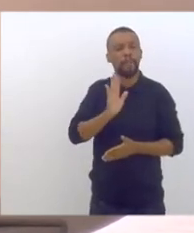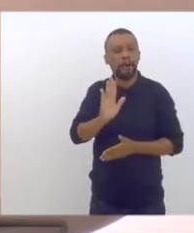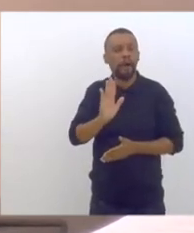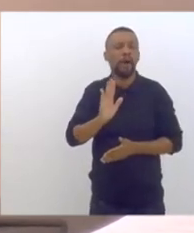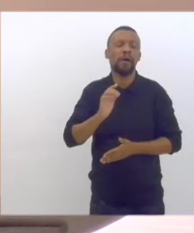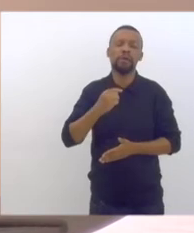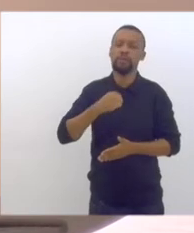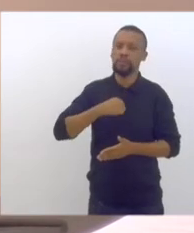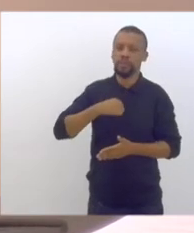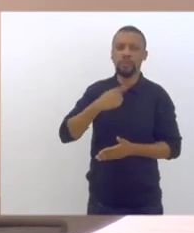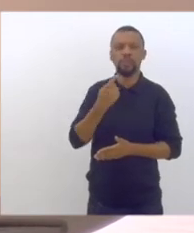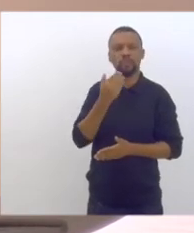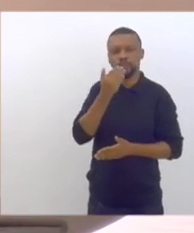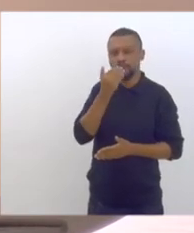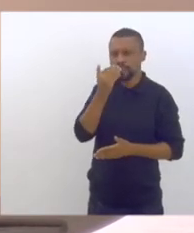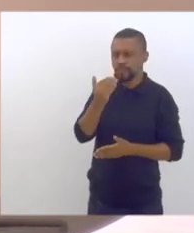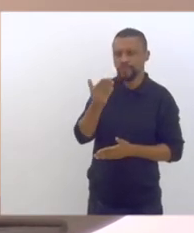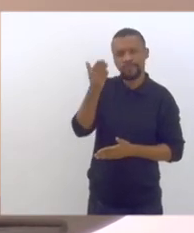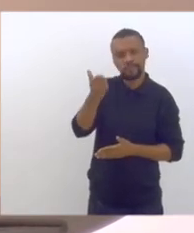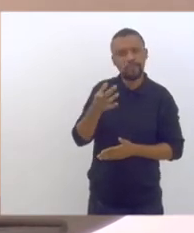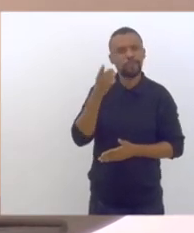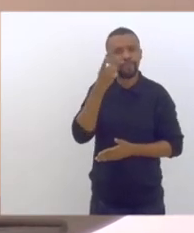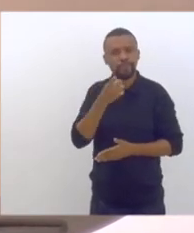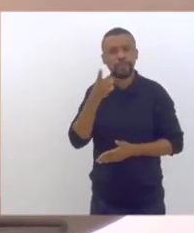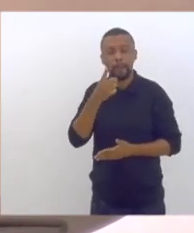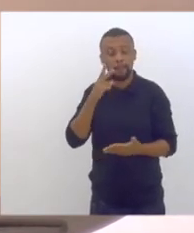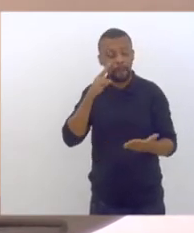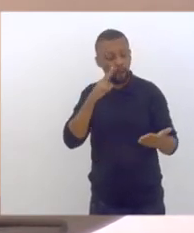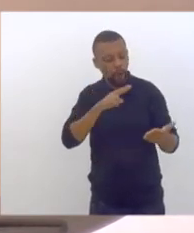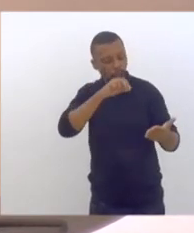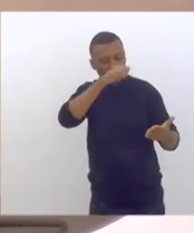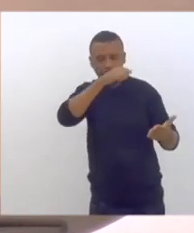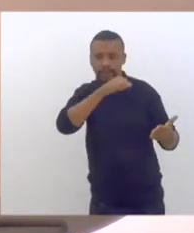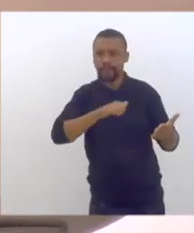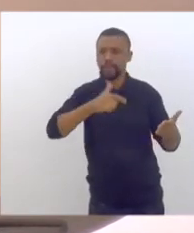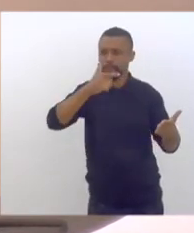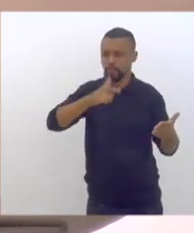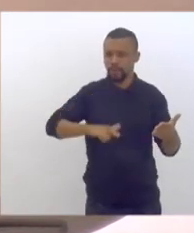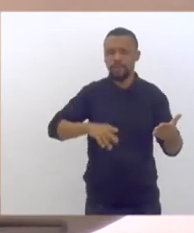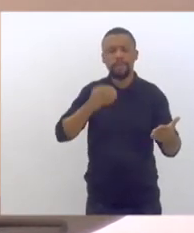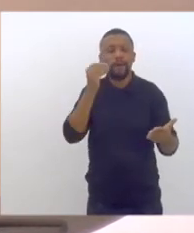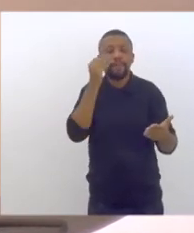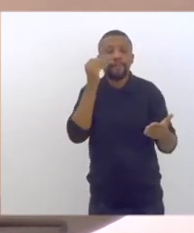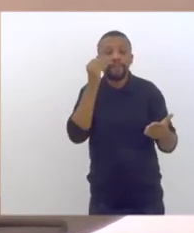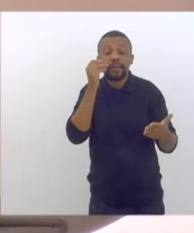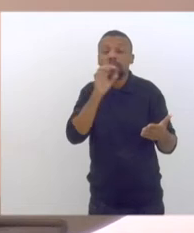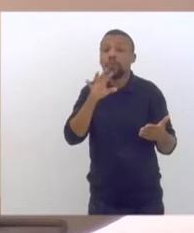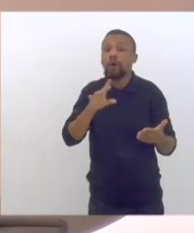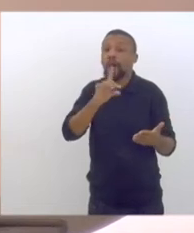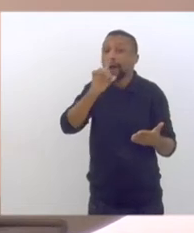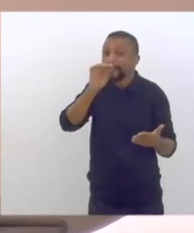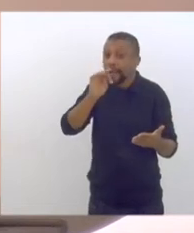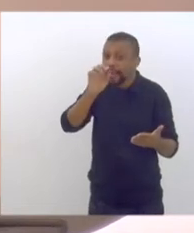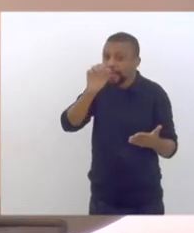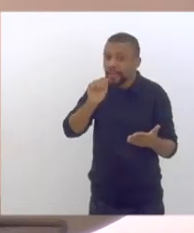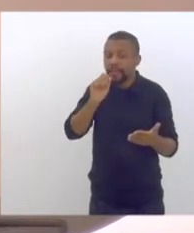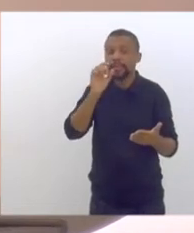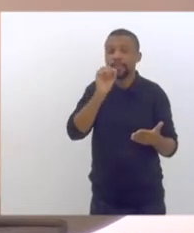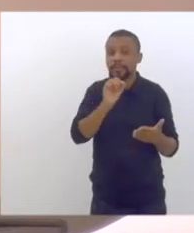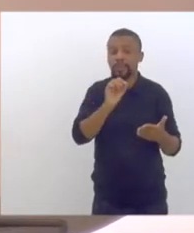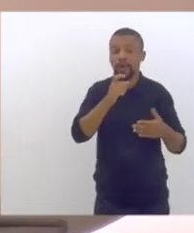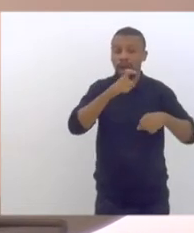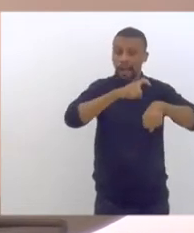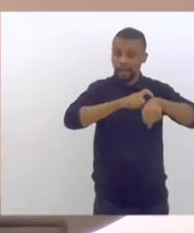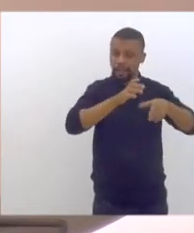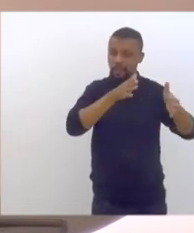eu Solicito a vossa excelência vista porque eu vou eu vou verificar a data que se distinguiu a